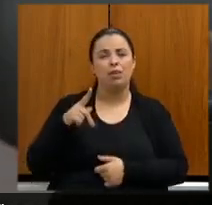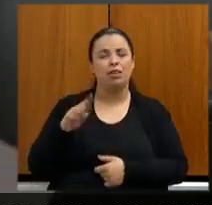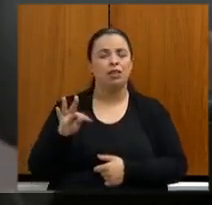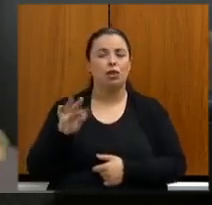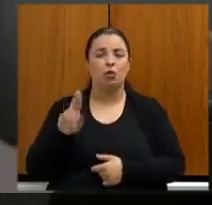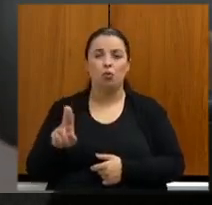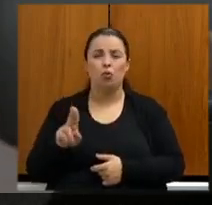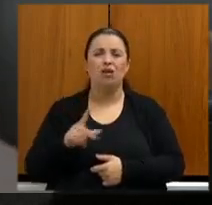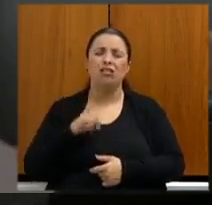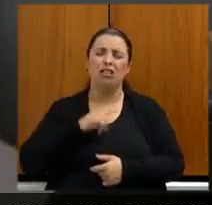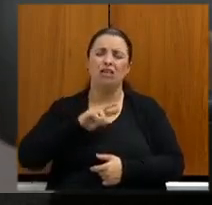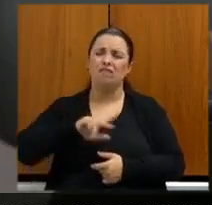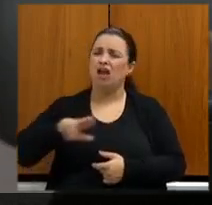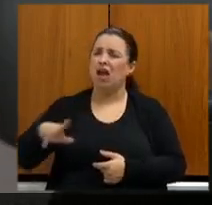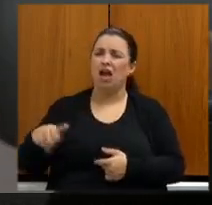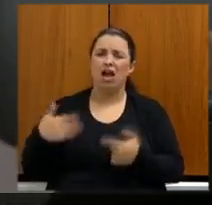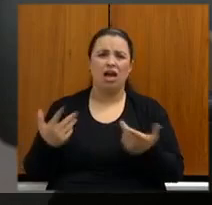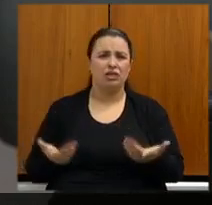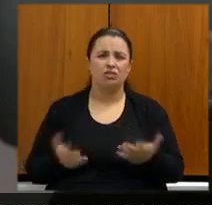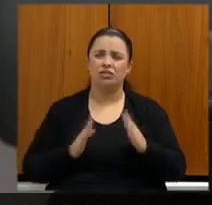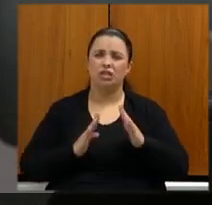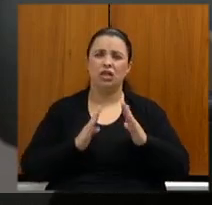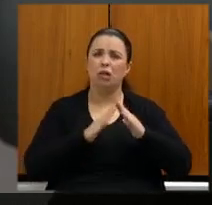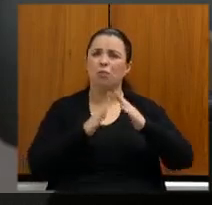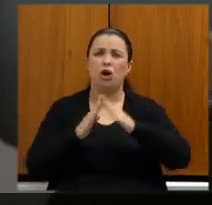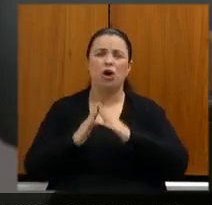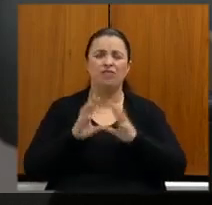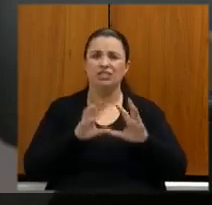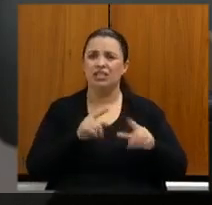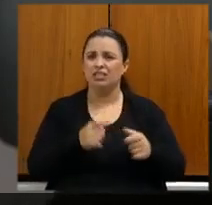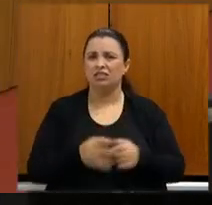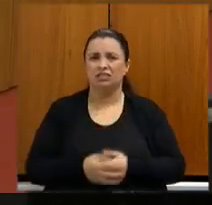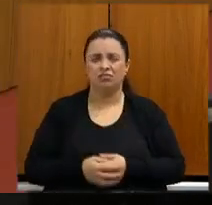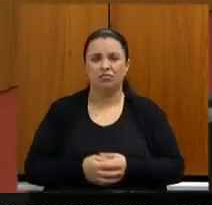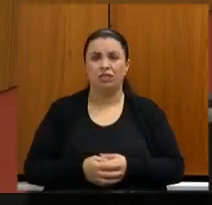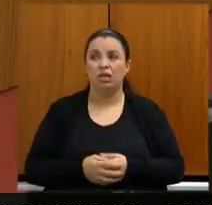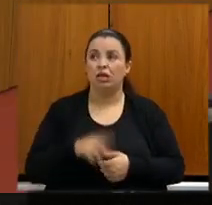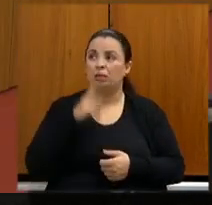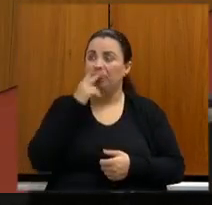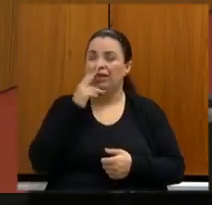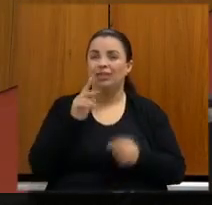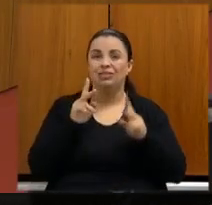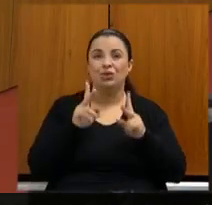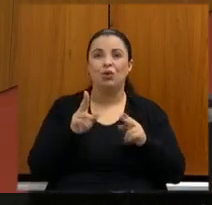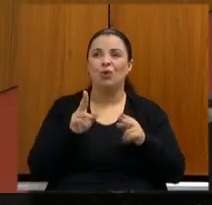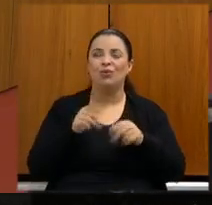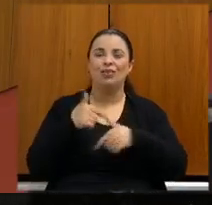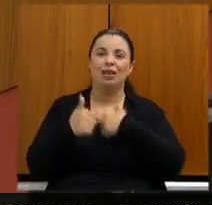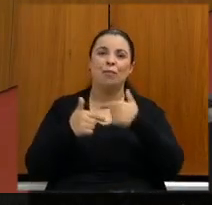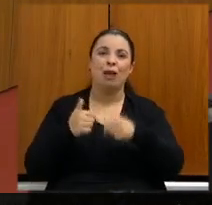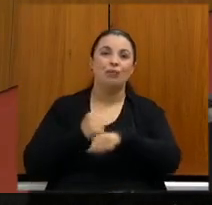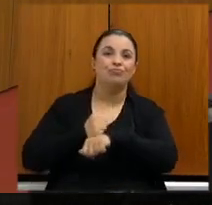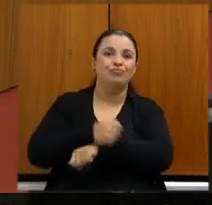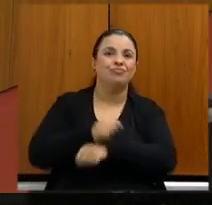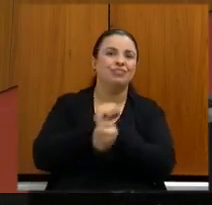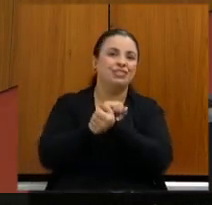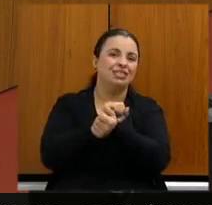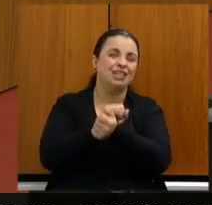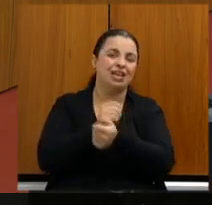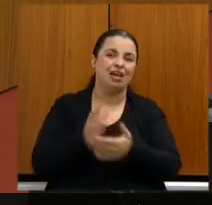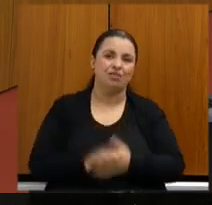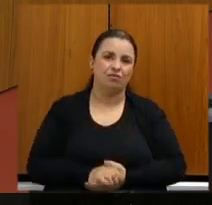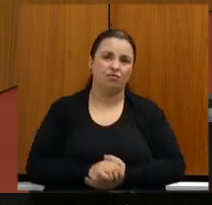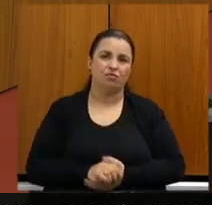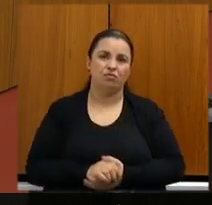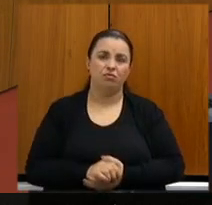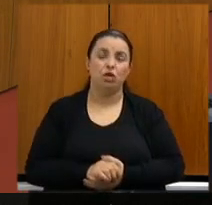livro aqui da CPT né fazendo eu sei que tinha trabalho escravo e ela já está condenada